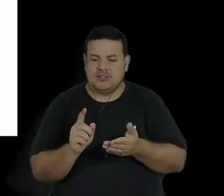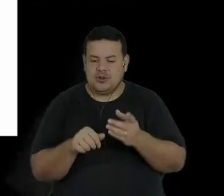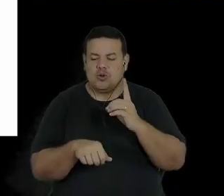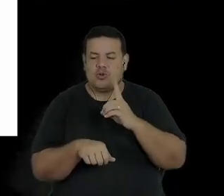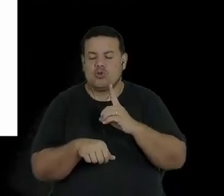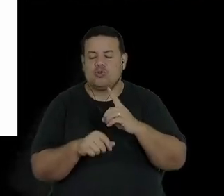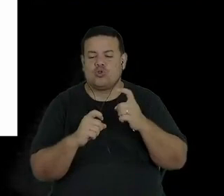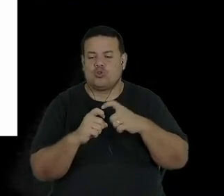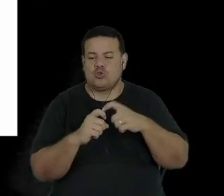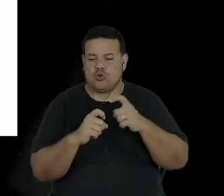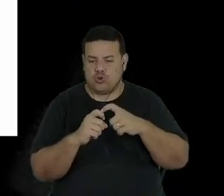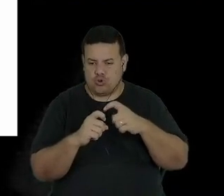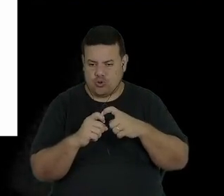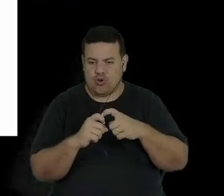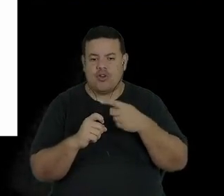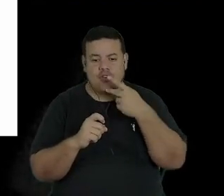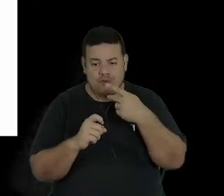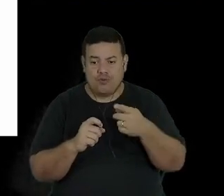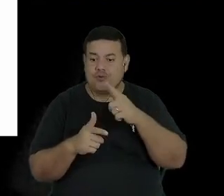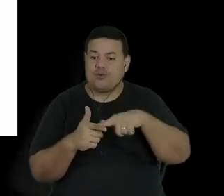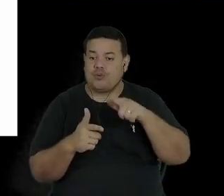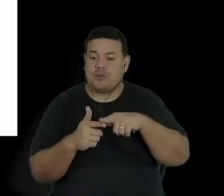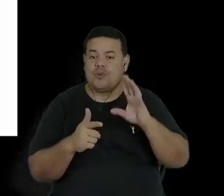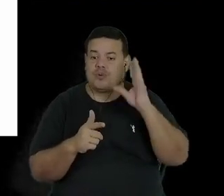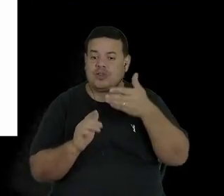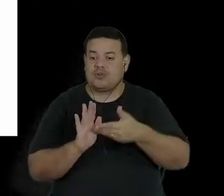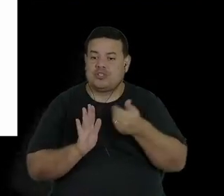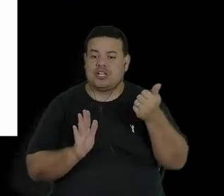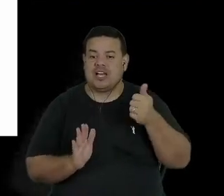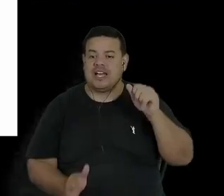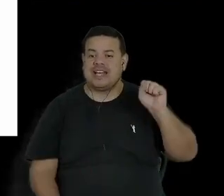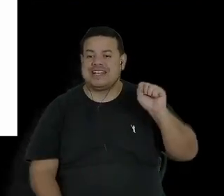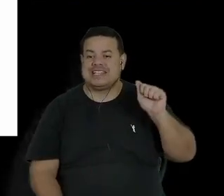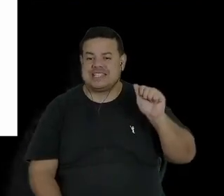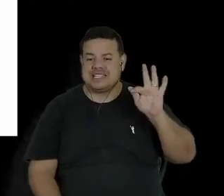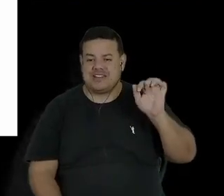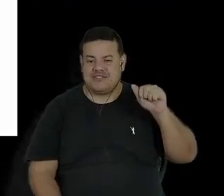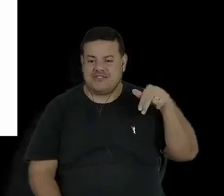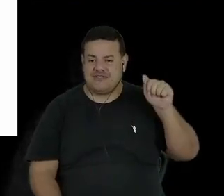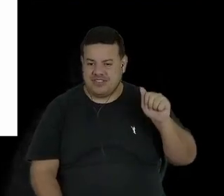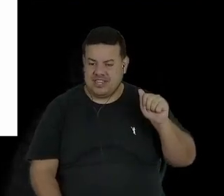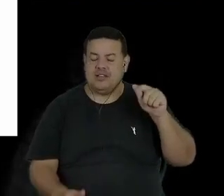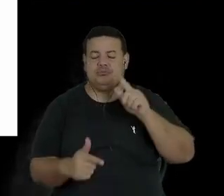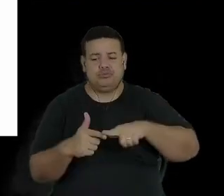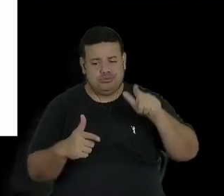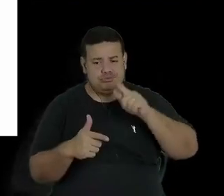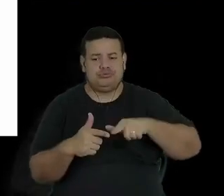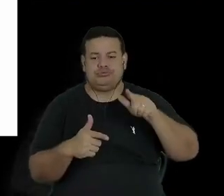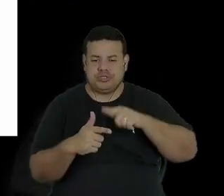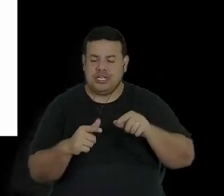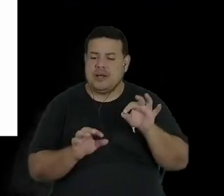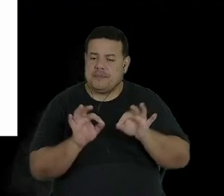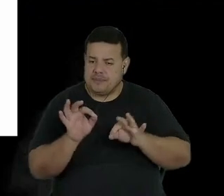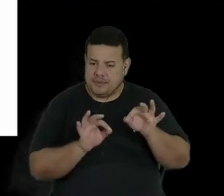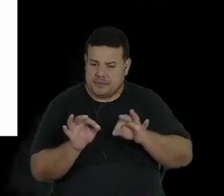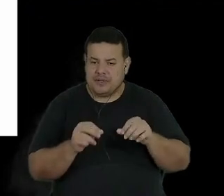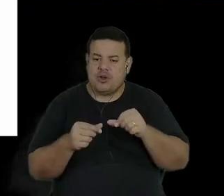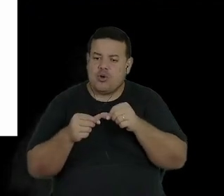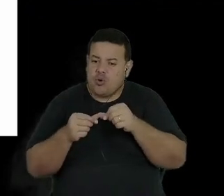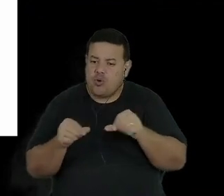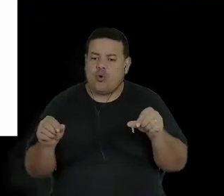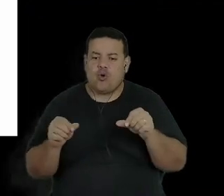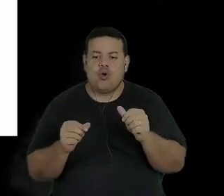quando é retirado safena, vereador. Muito problema. Eles estão criando um curativo que você coloca uma vez e acabou.